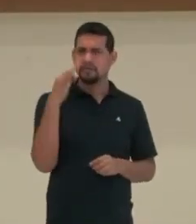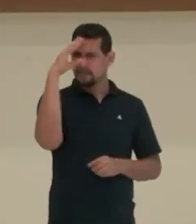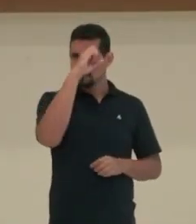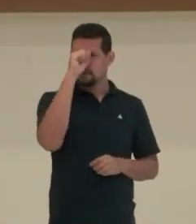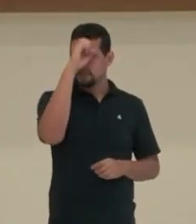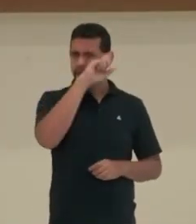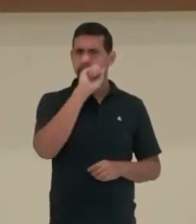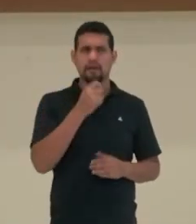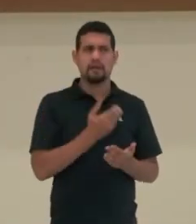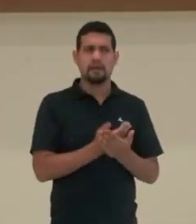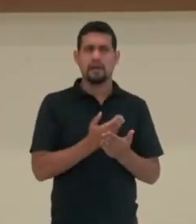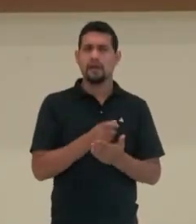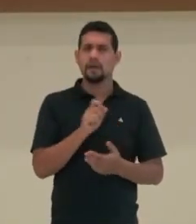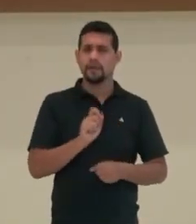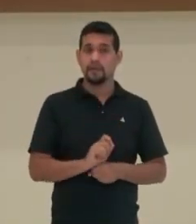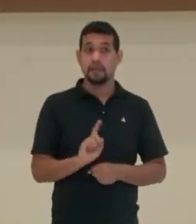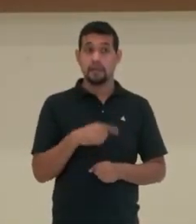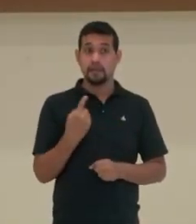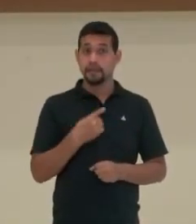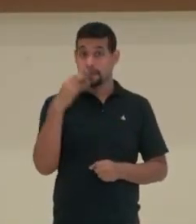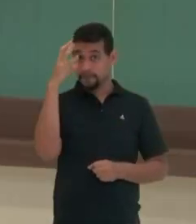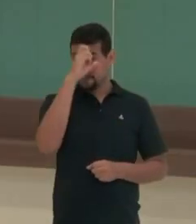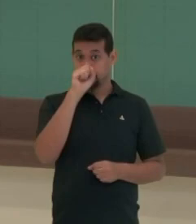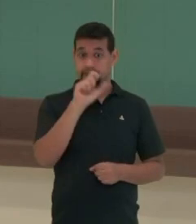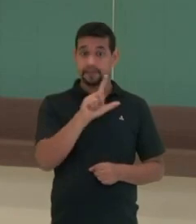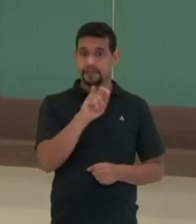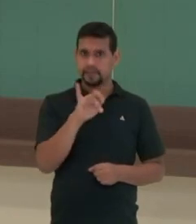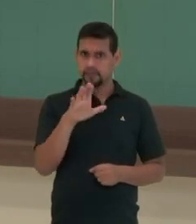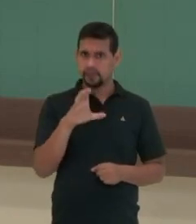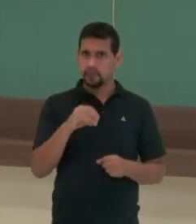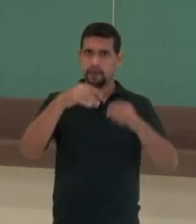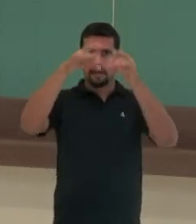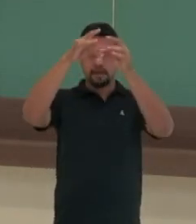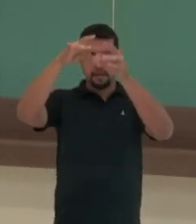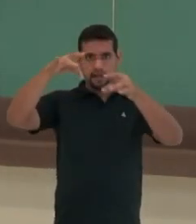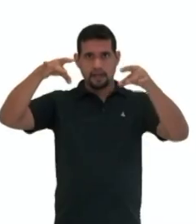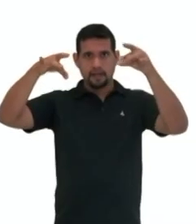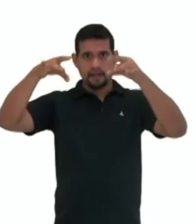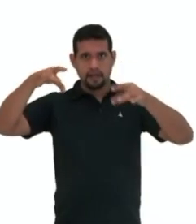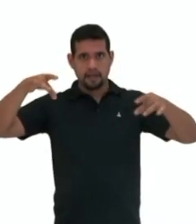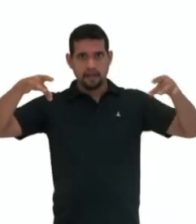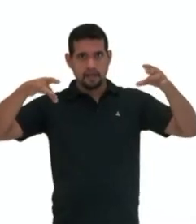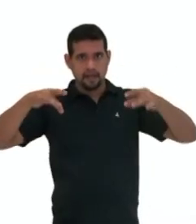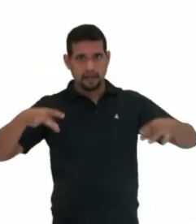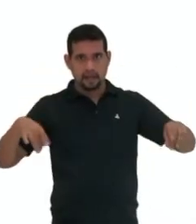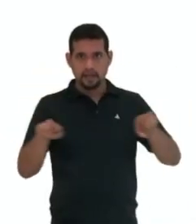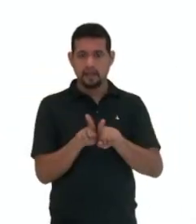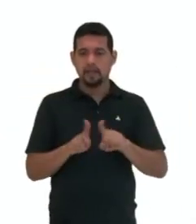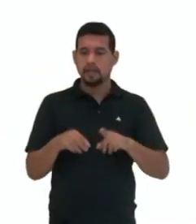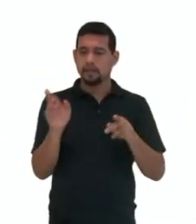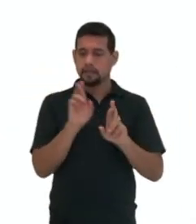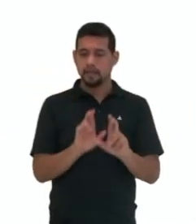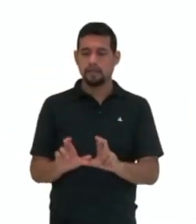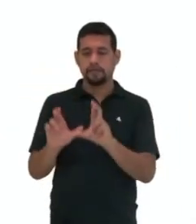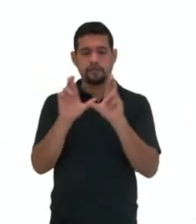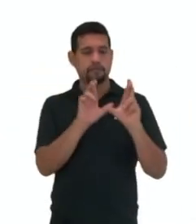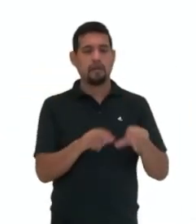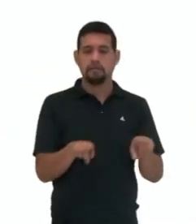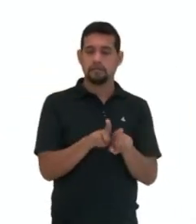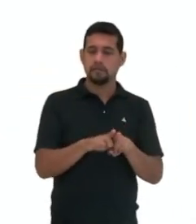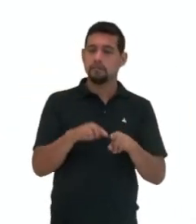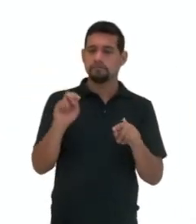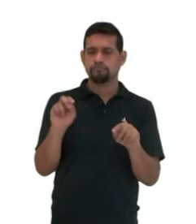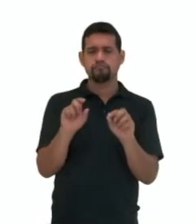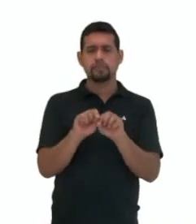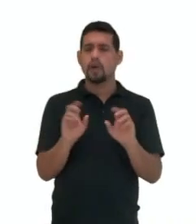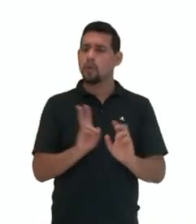vimos nessa aula, né? Nós vimos o quê? Literatura de cordel, né? A tradição, literatura regional em versos, temas